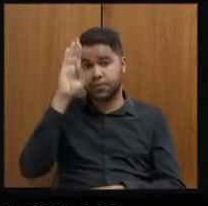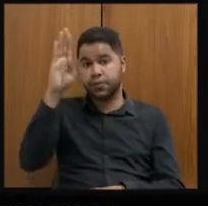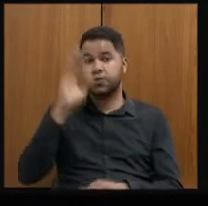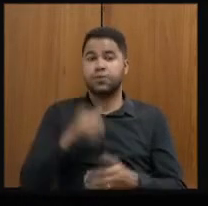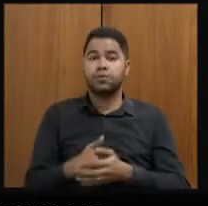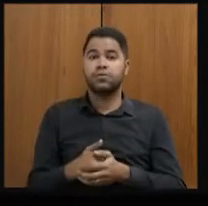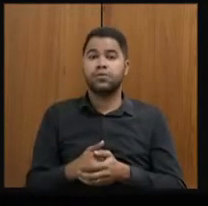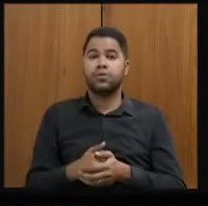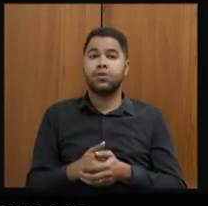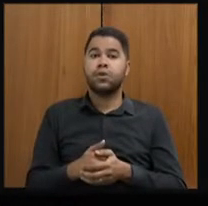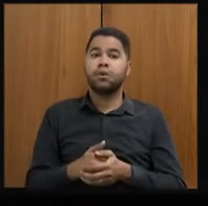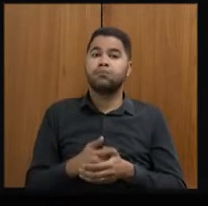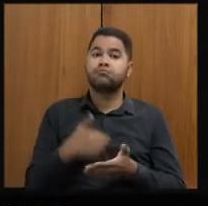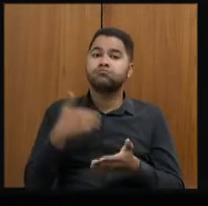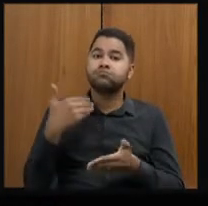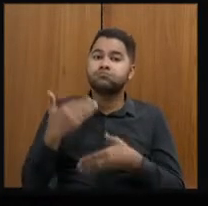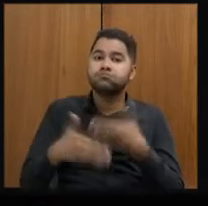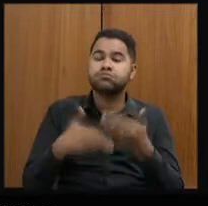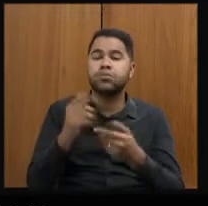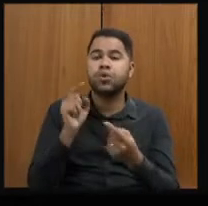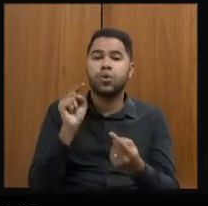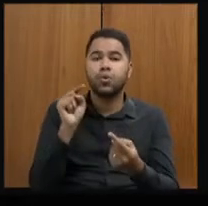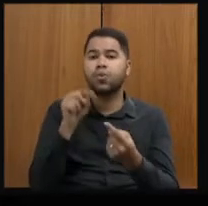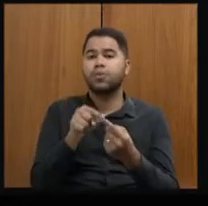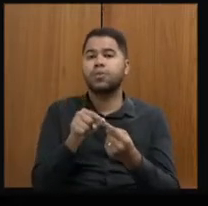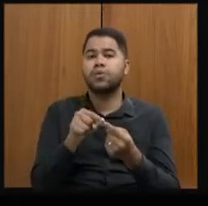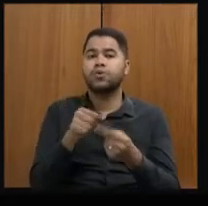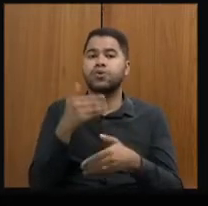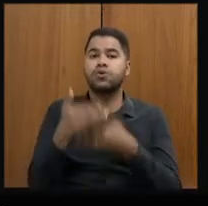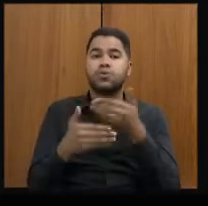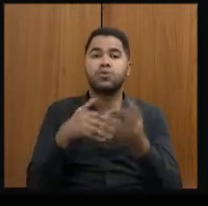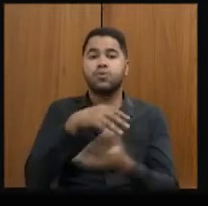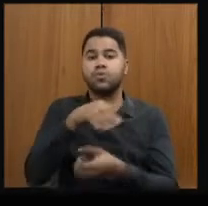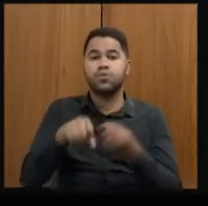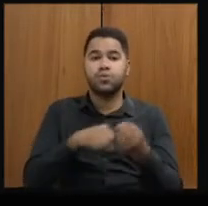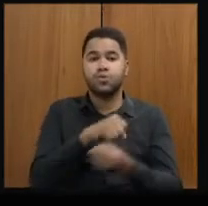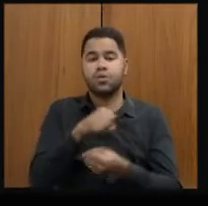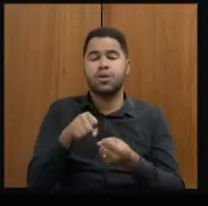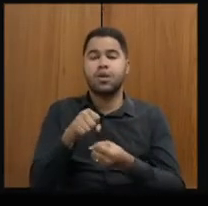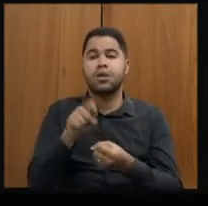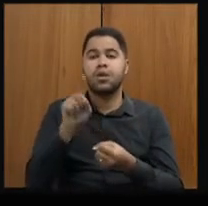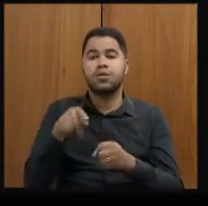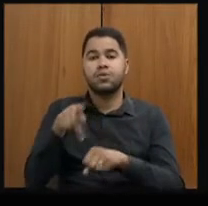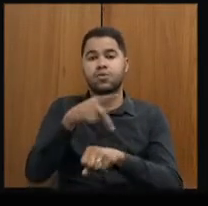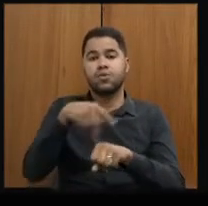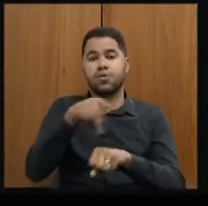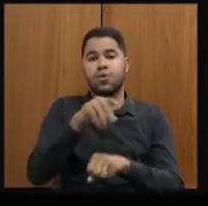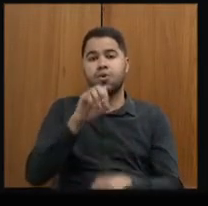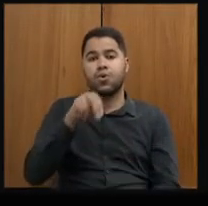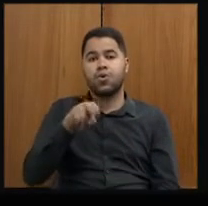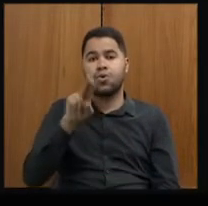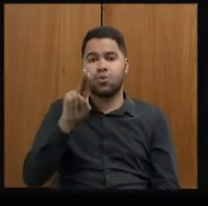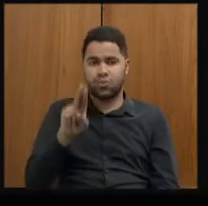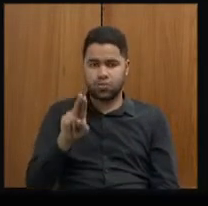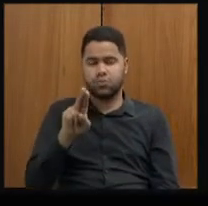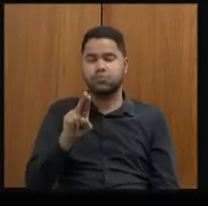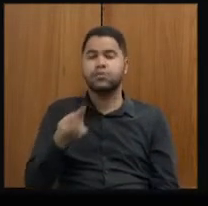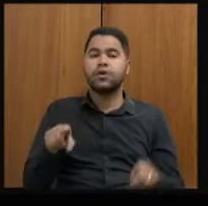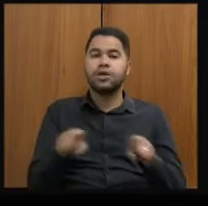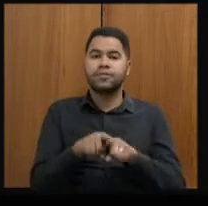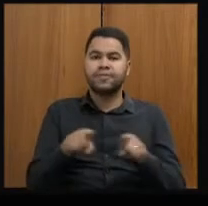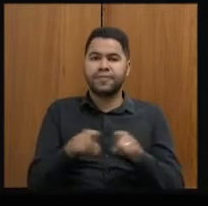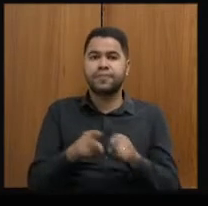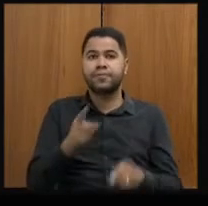com iniciativas são alinhadas com objetivos de desenvolvimento sustentável das Nações Unidas ONU Então vai mostrar também